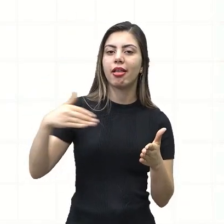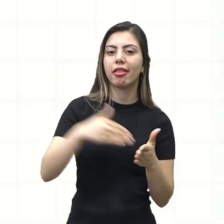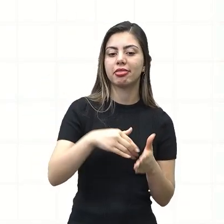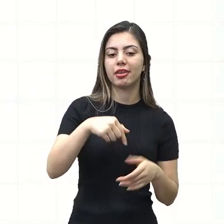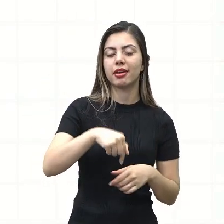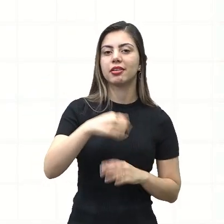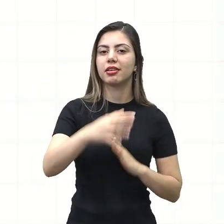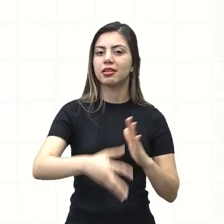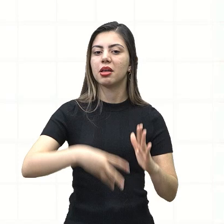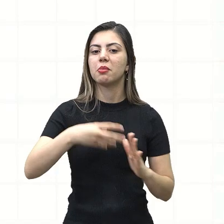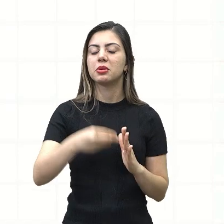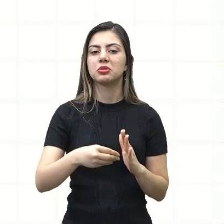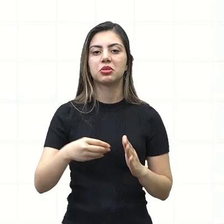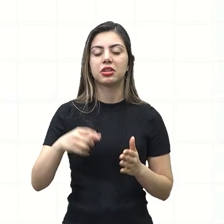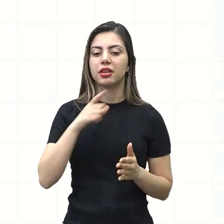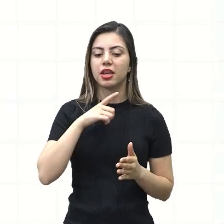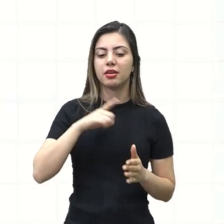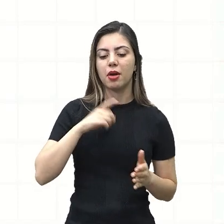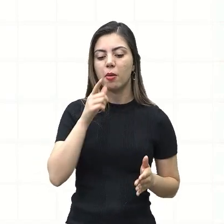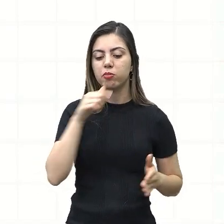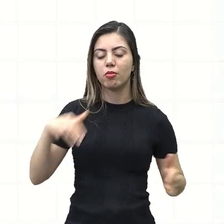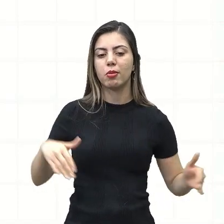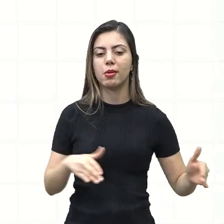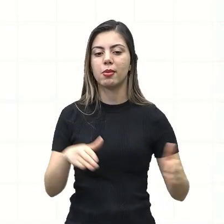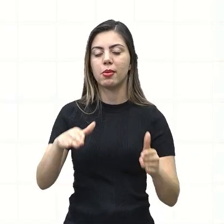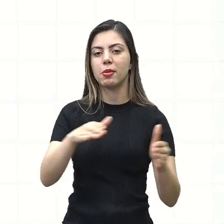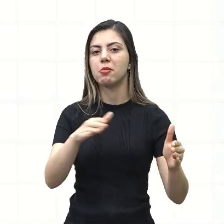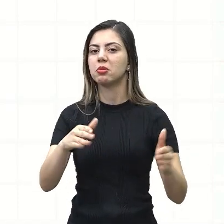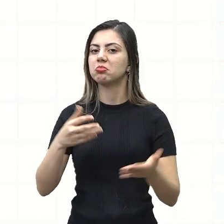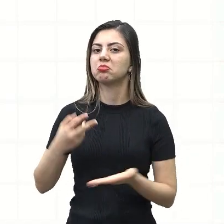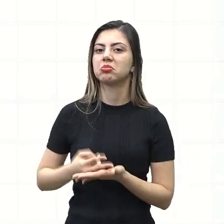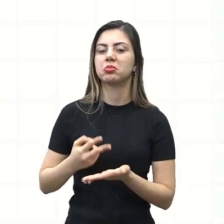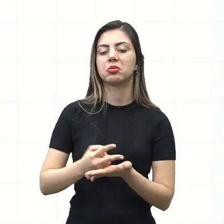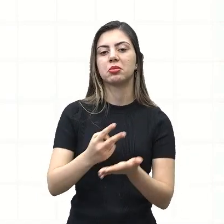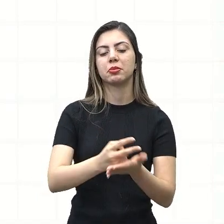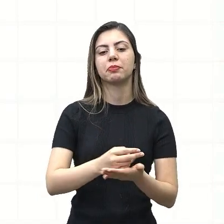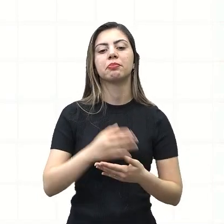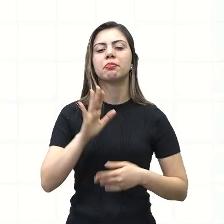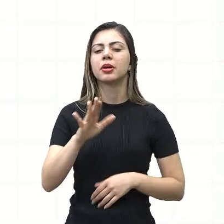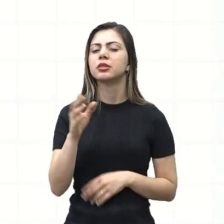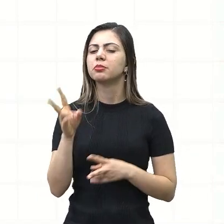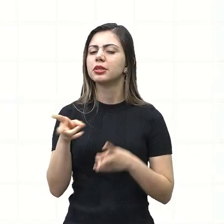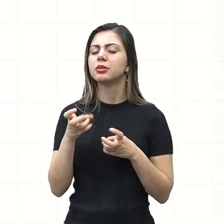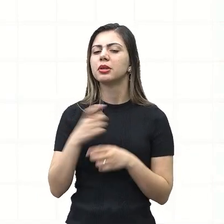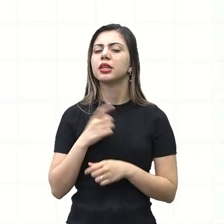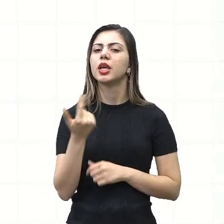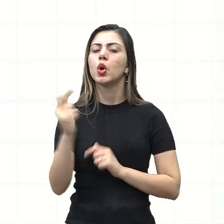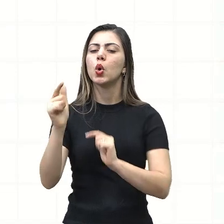né, o tempo todo. As outras bacias hidrográficas que a gente está vendo aí,